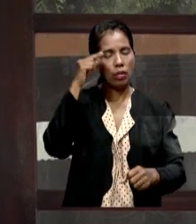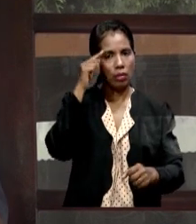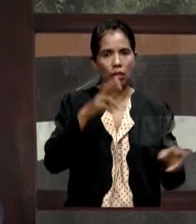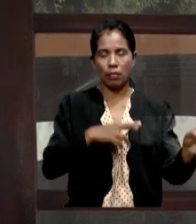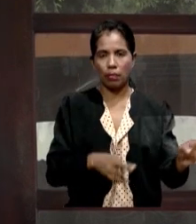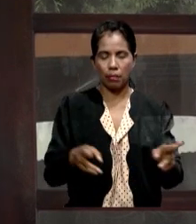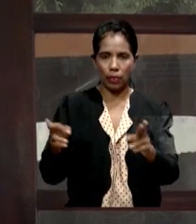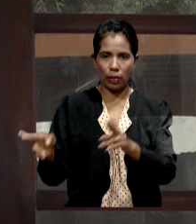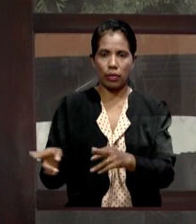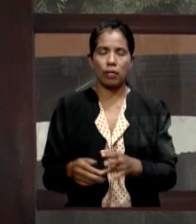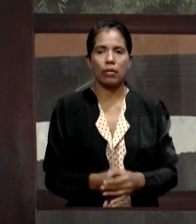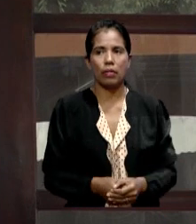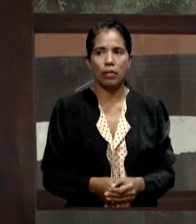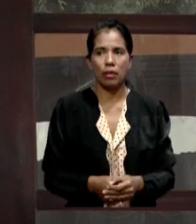a